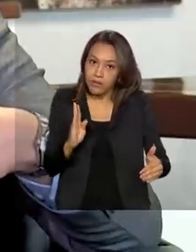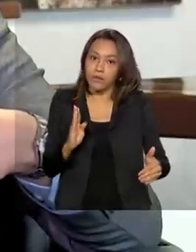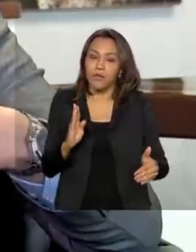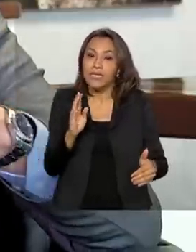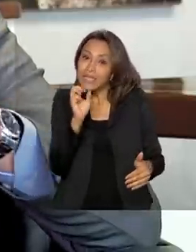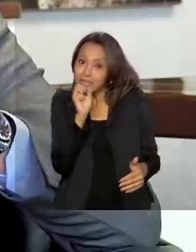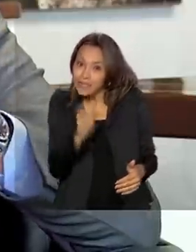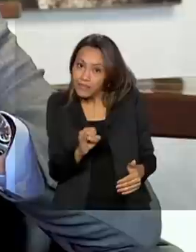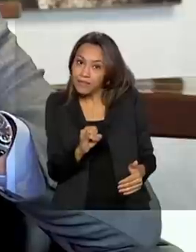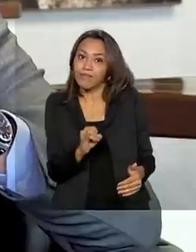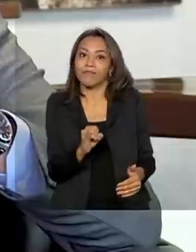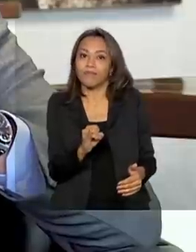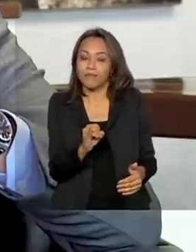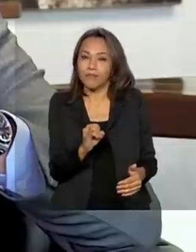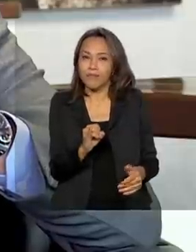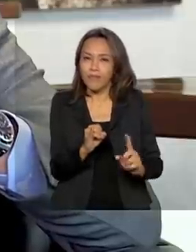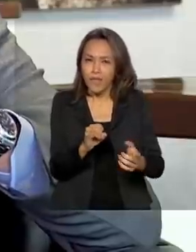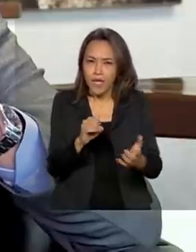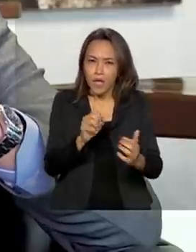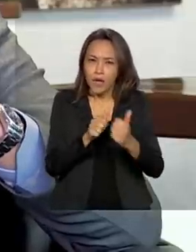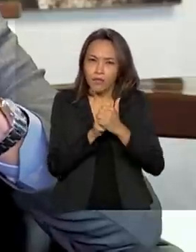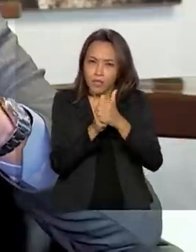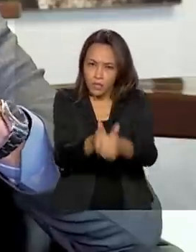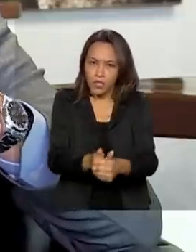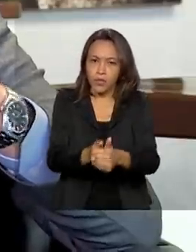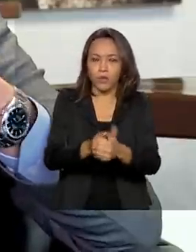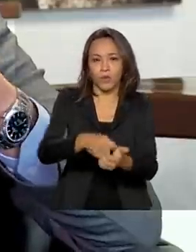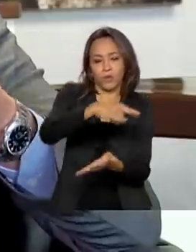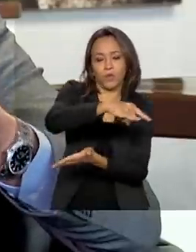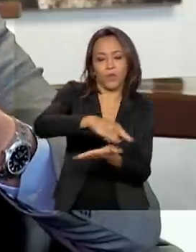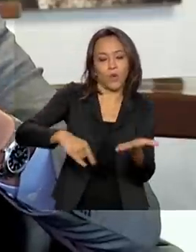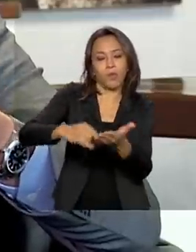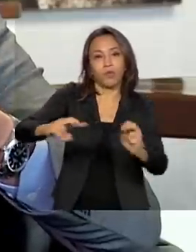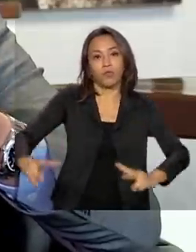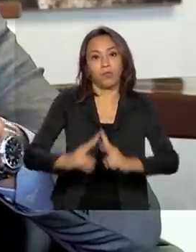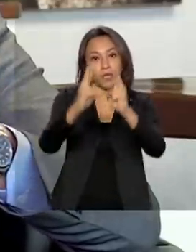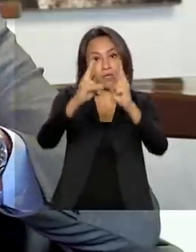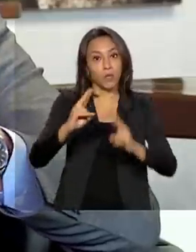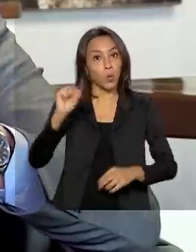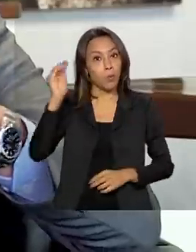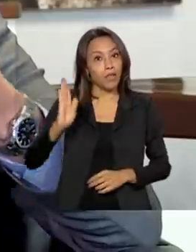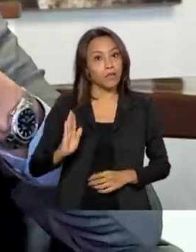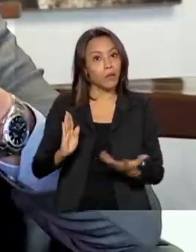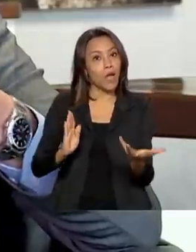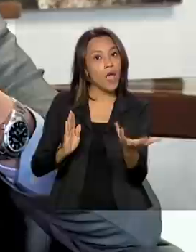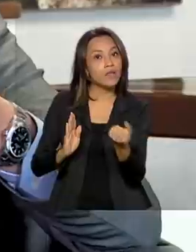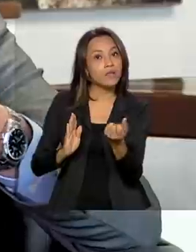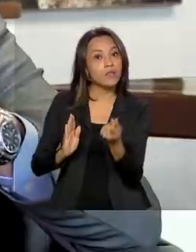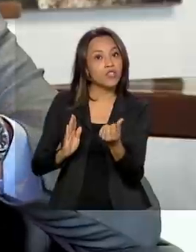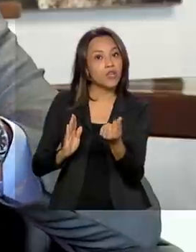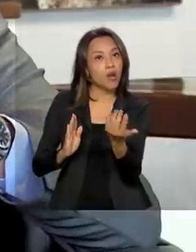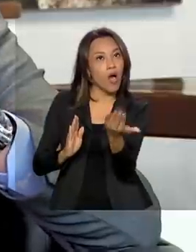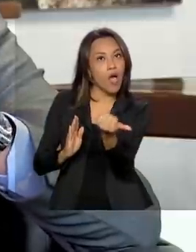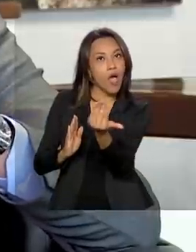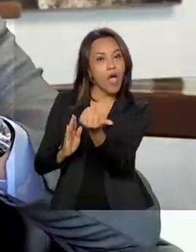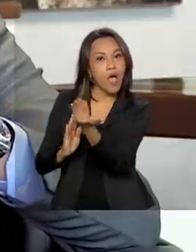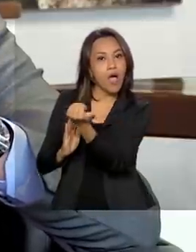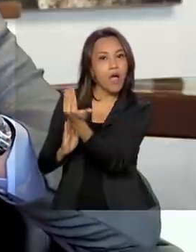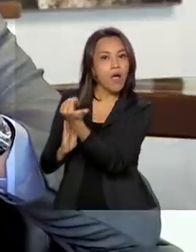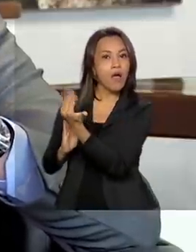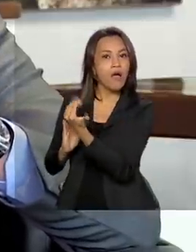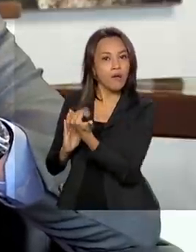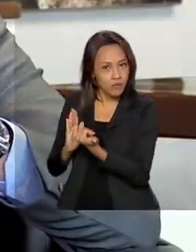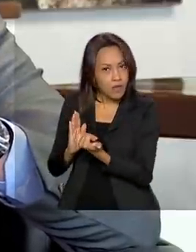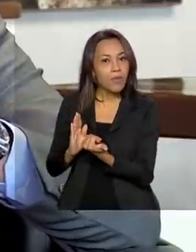no espírito que foi consagrado no Acordo de Paris, o Brasil passar a receber recursos oriundos